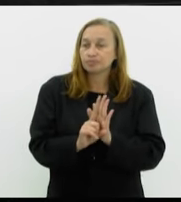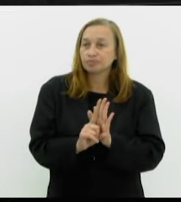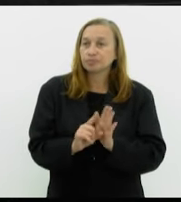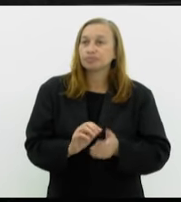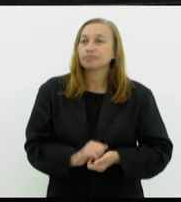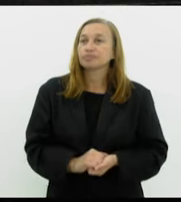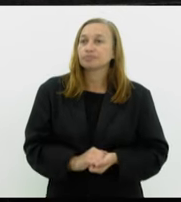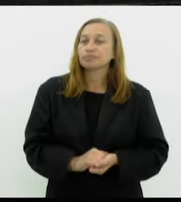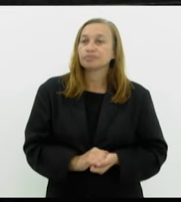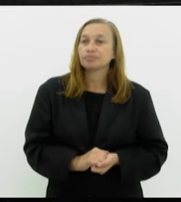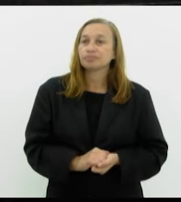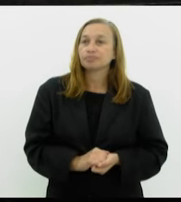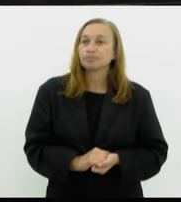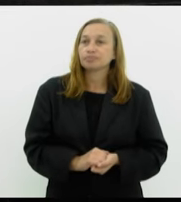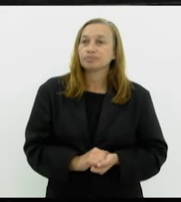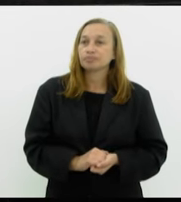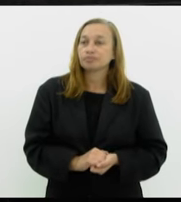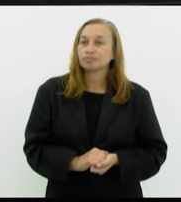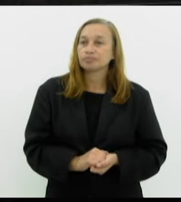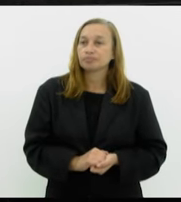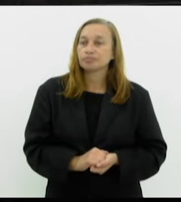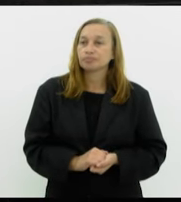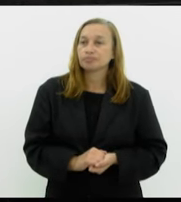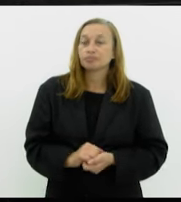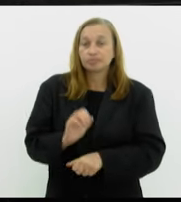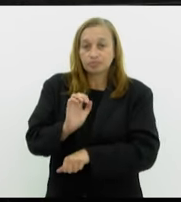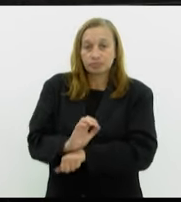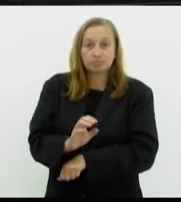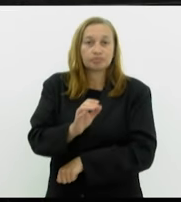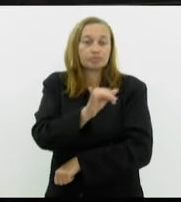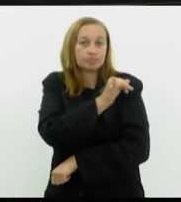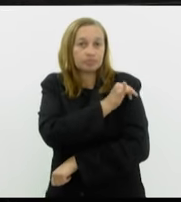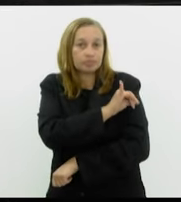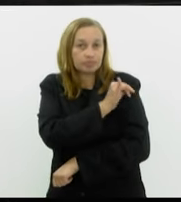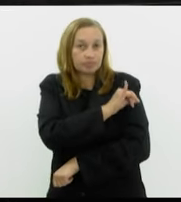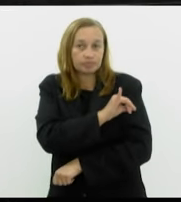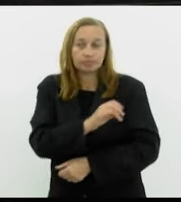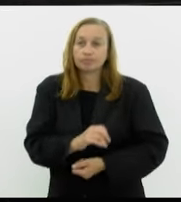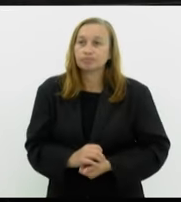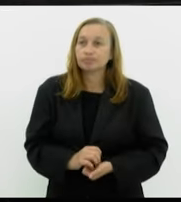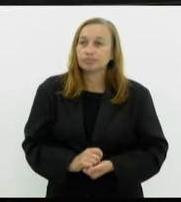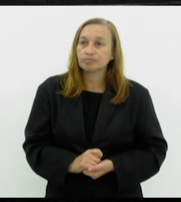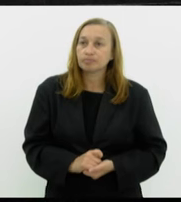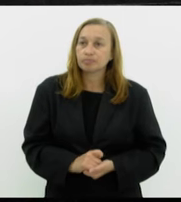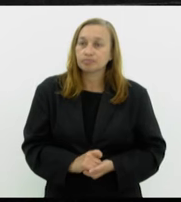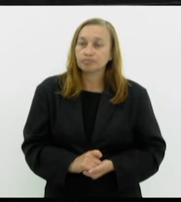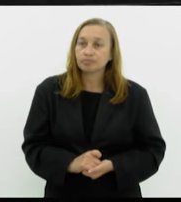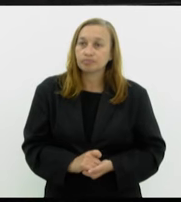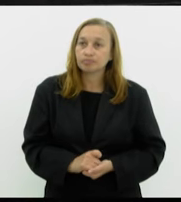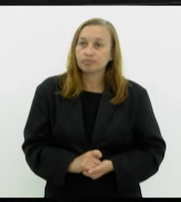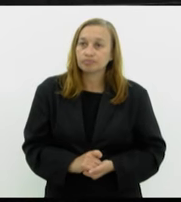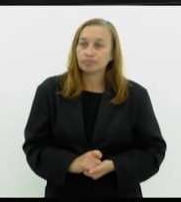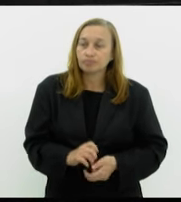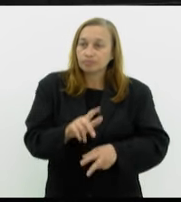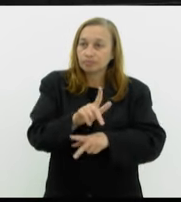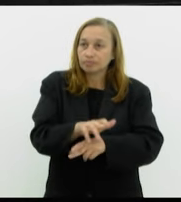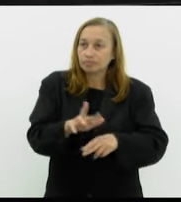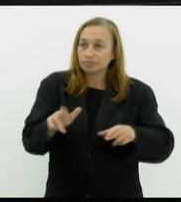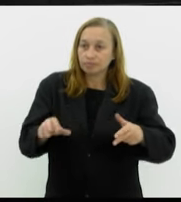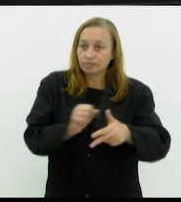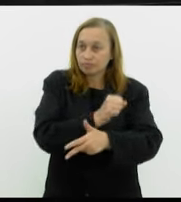legislativas para que o Estado do Rio de Janeiro, nos seus mais diversos